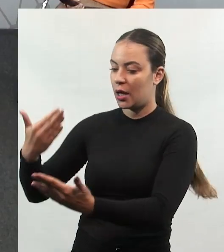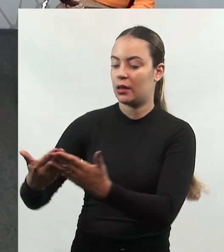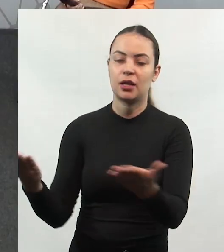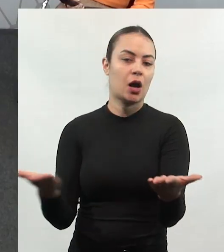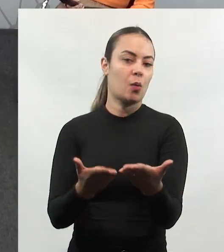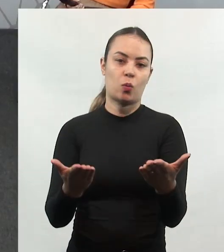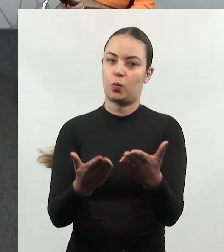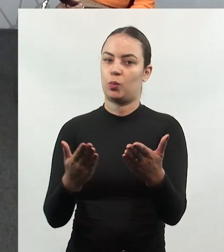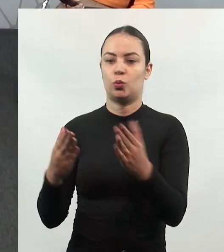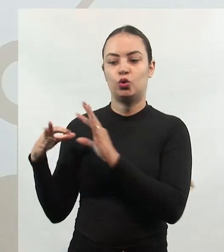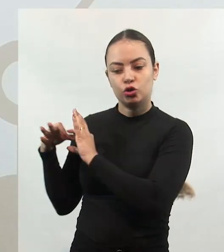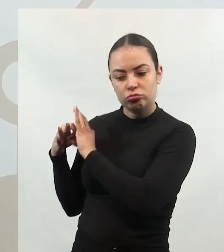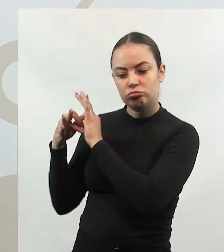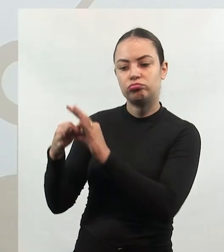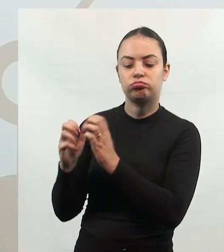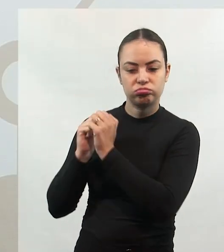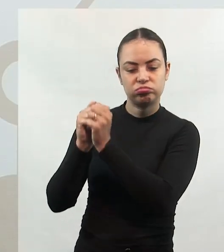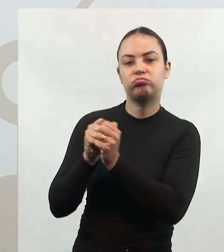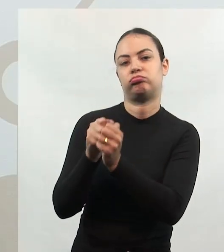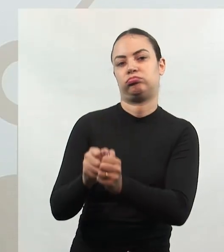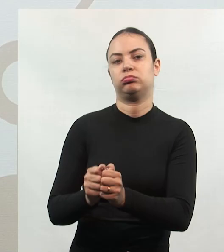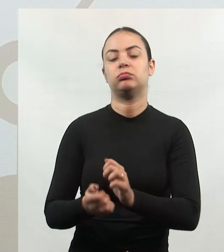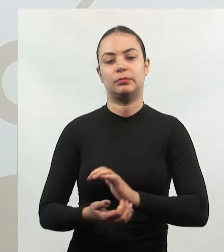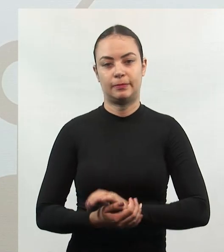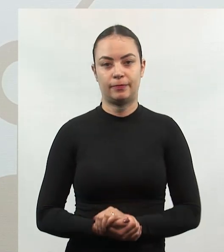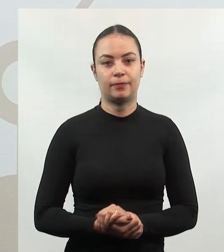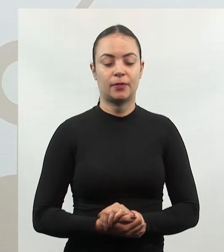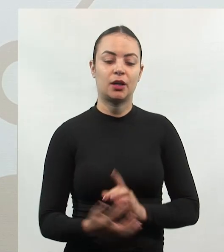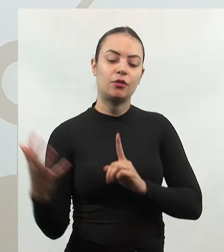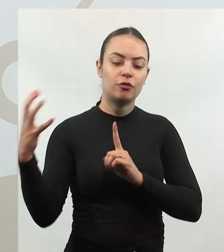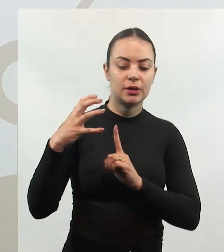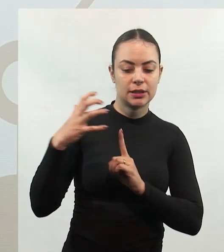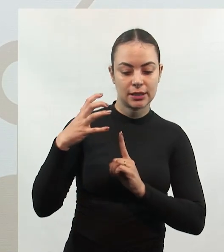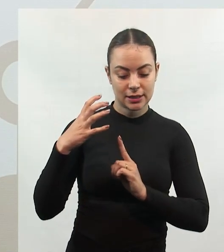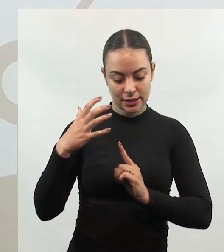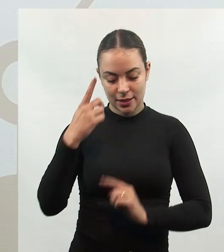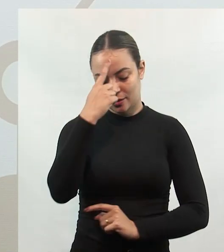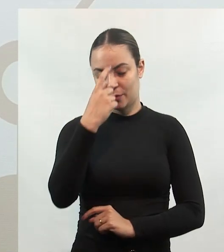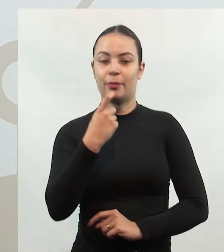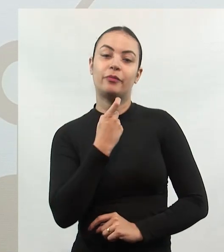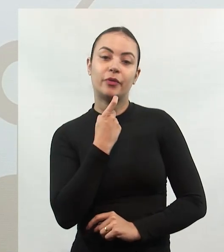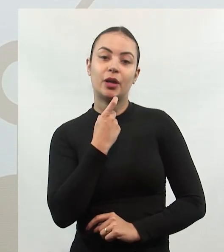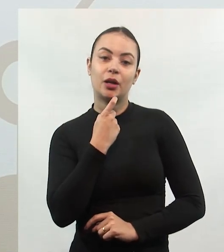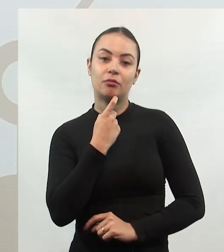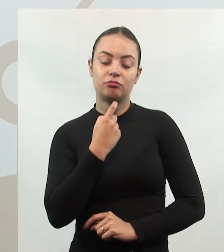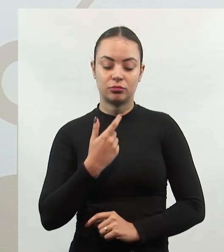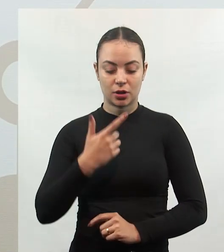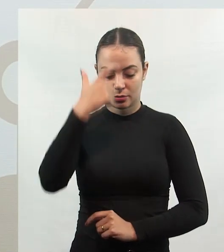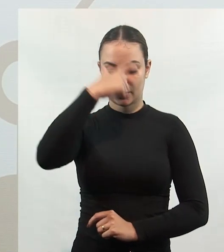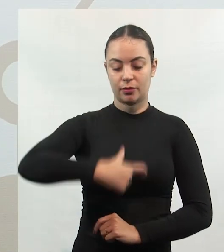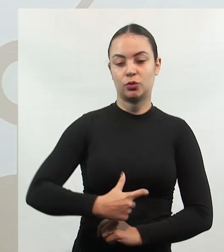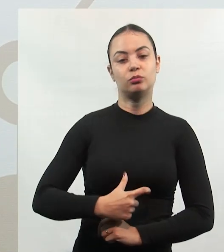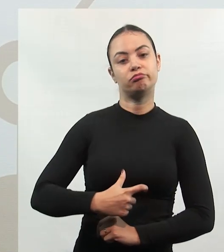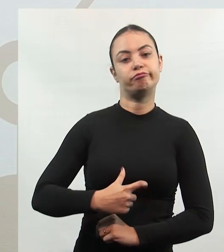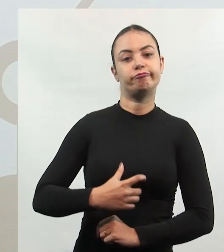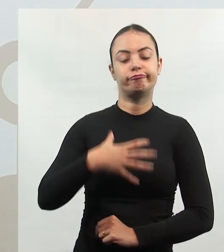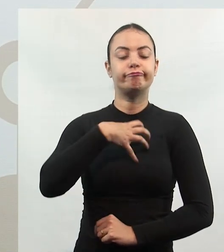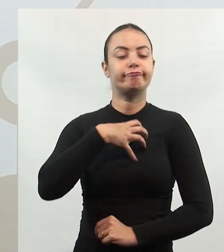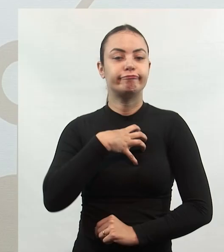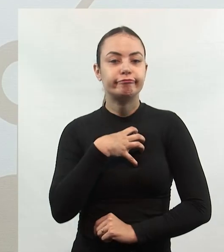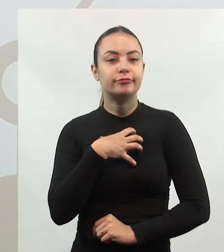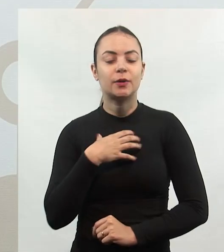Dutra, porque não só isso, né? Quando eu falei que as transformações que me são mais caras são as